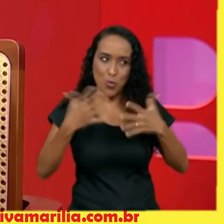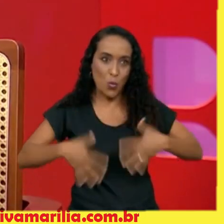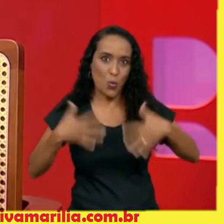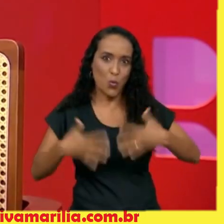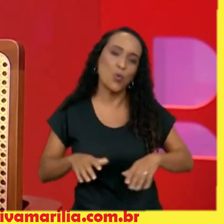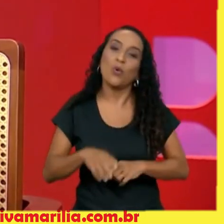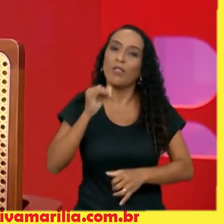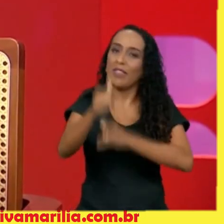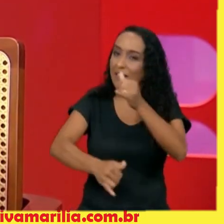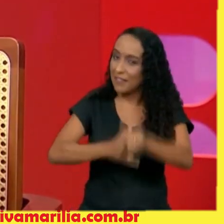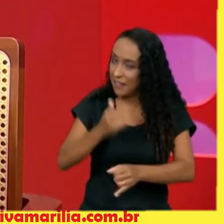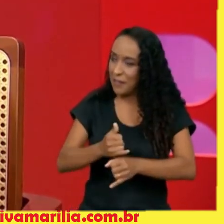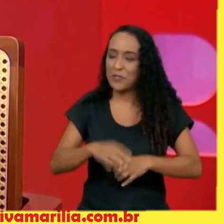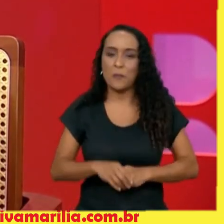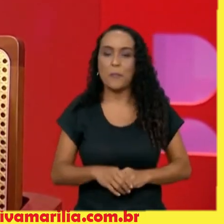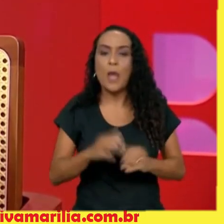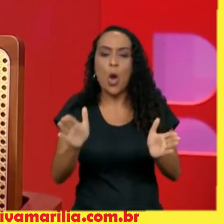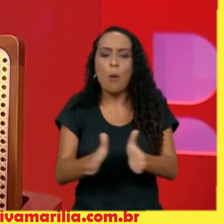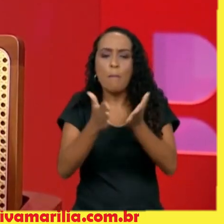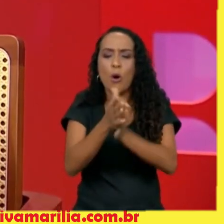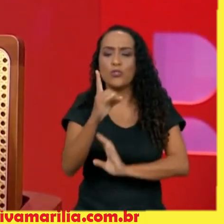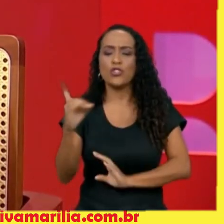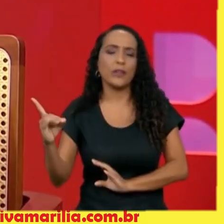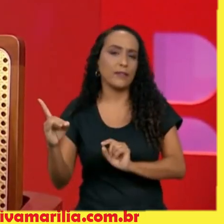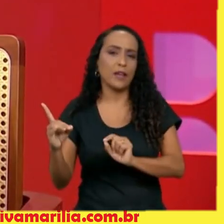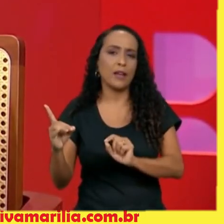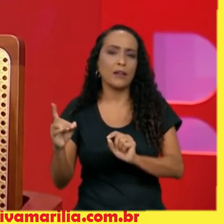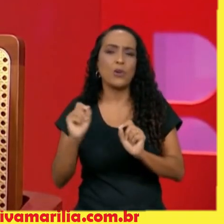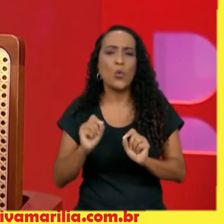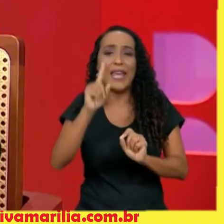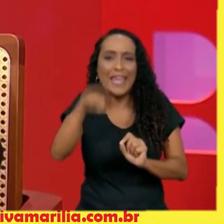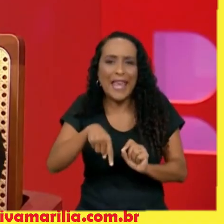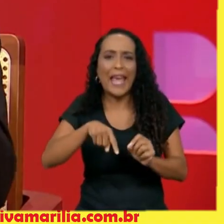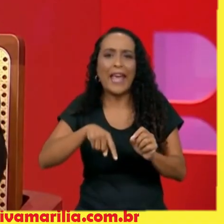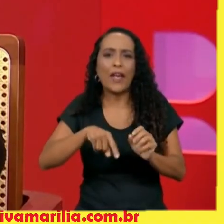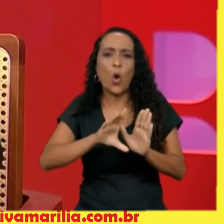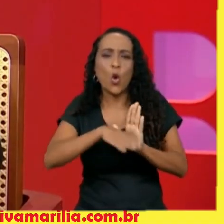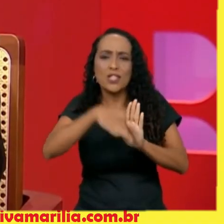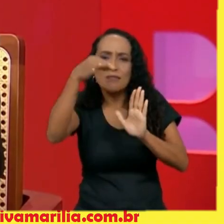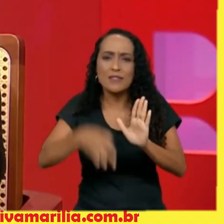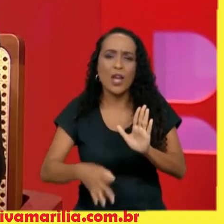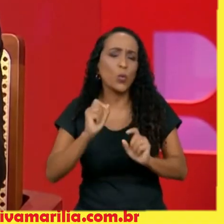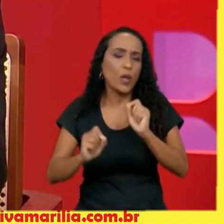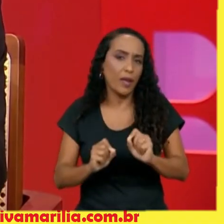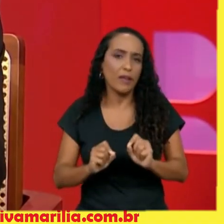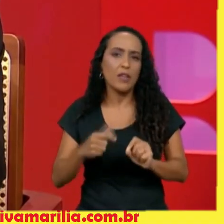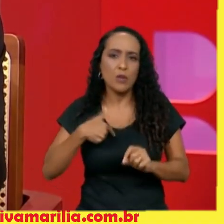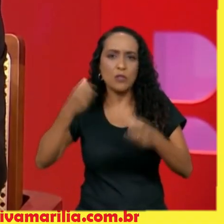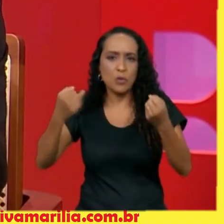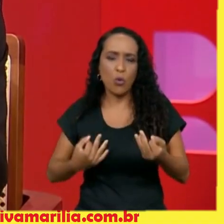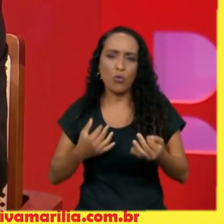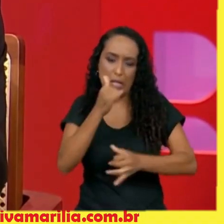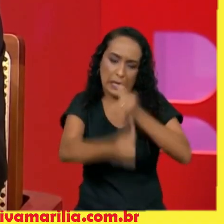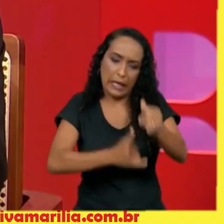inflamação na internet. O pobre de direita, vamos lá, Gessé. O que é o conceito em si e como você, como eu falei, né, tirou da espuma